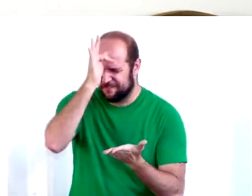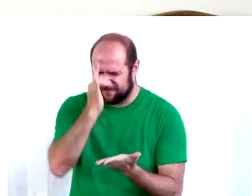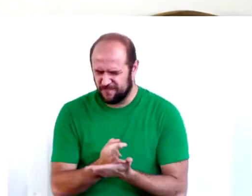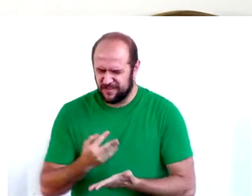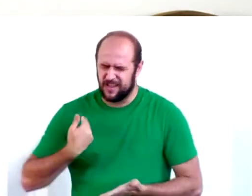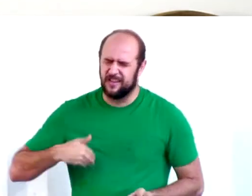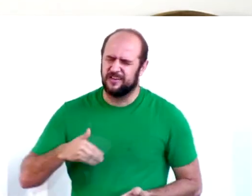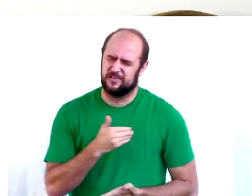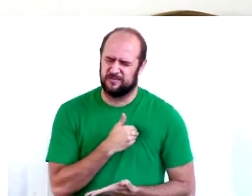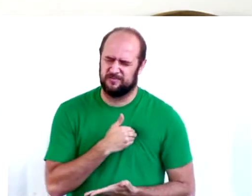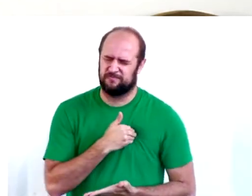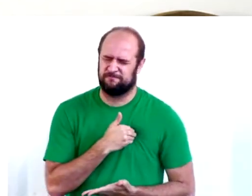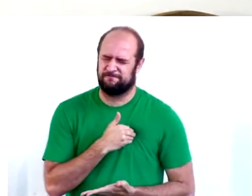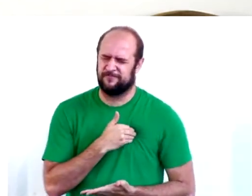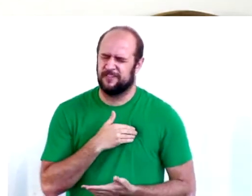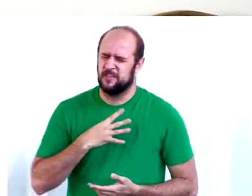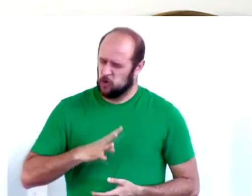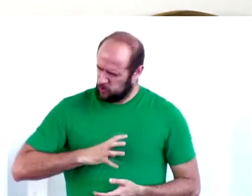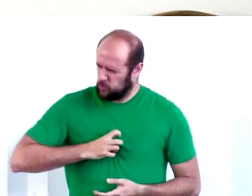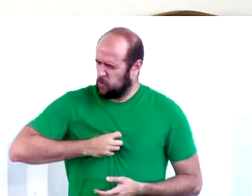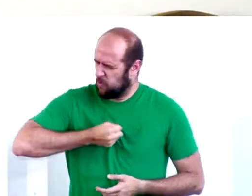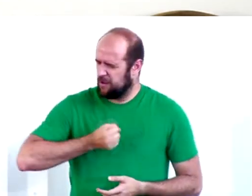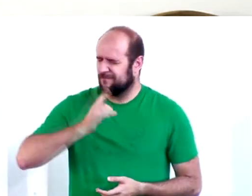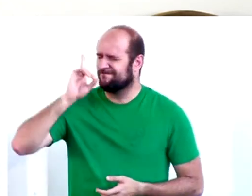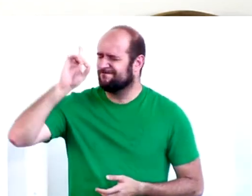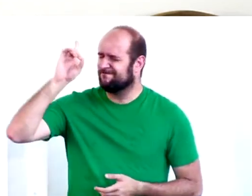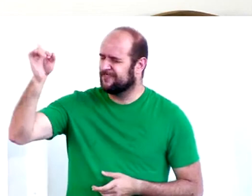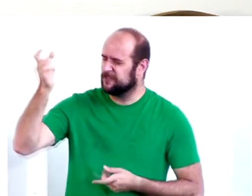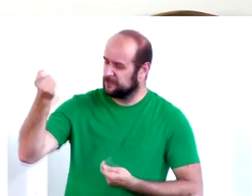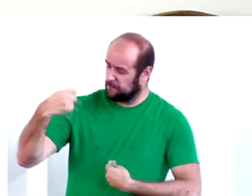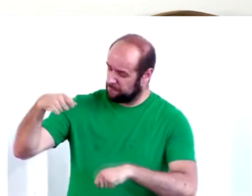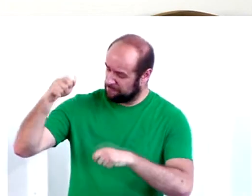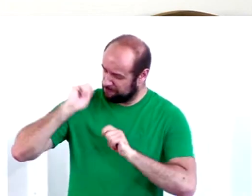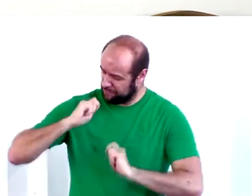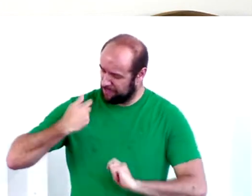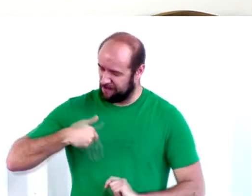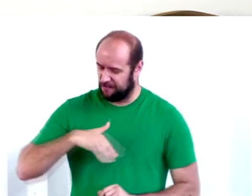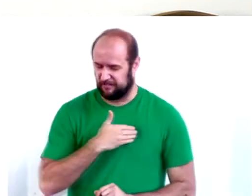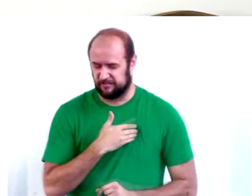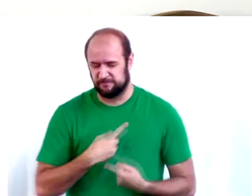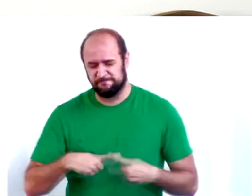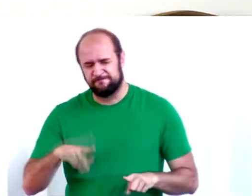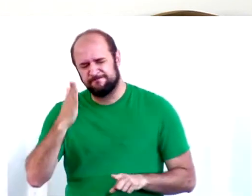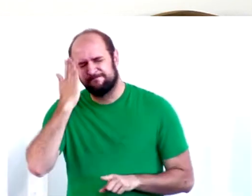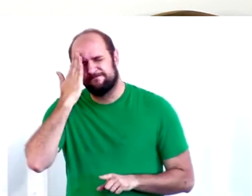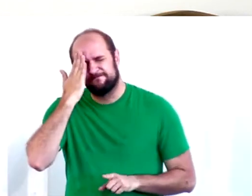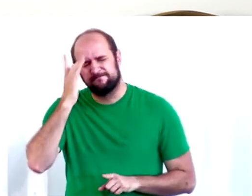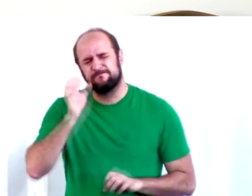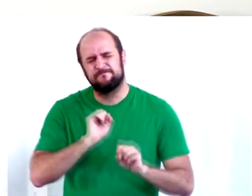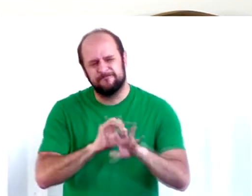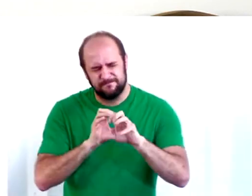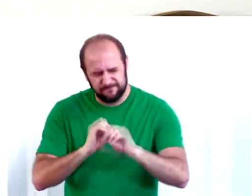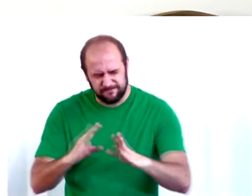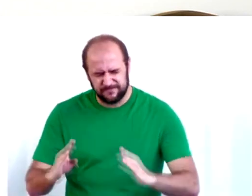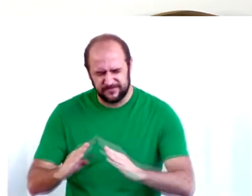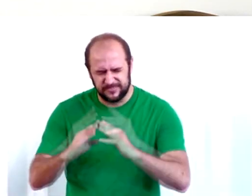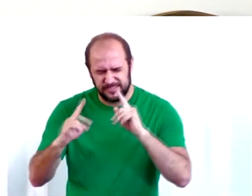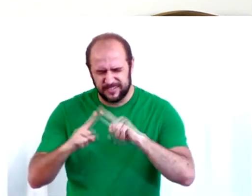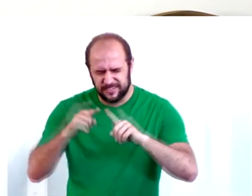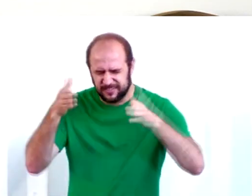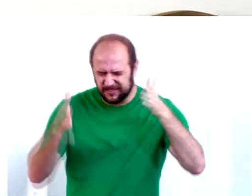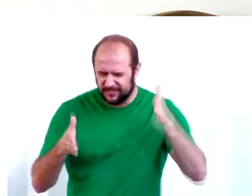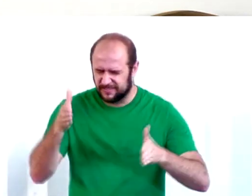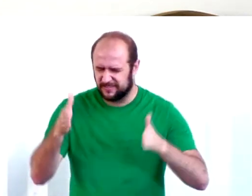verdade. Senhor, essa é uma coragem que vem de Ti, mas nós sabemos a Tua orientação para a Igreja nos